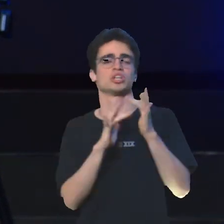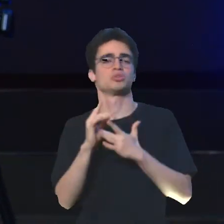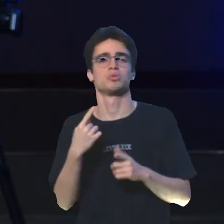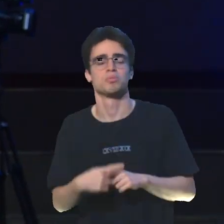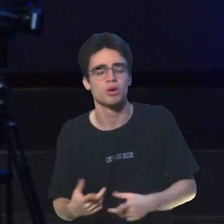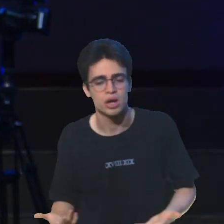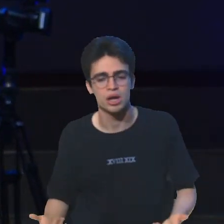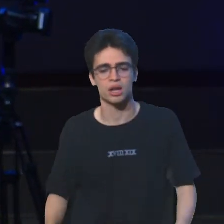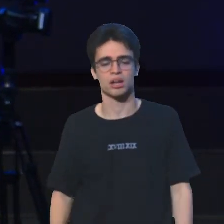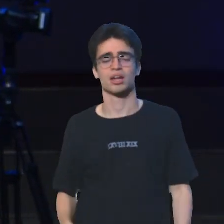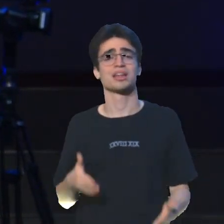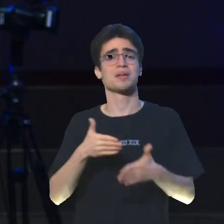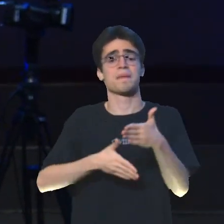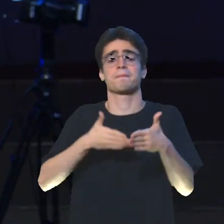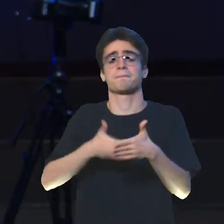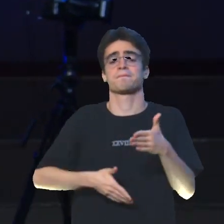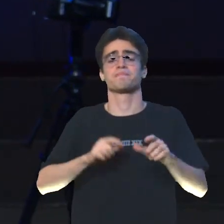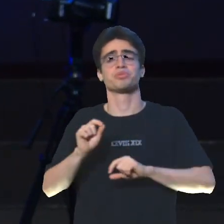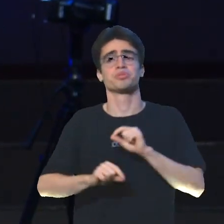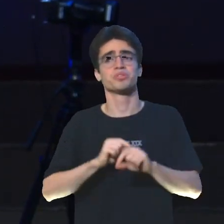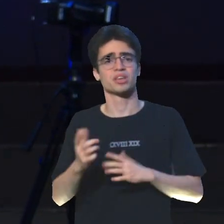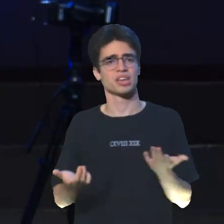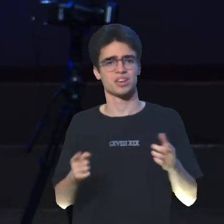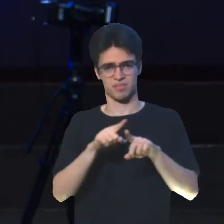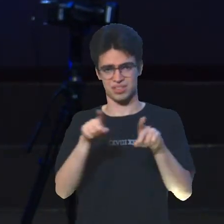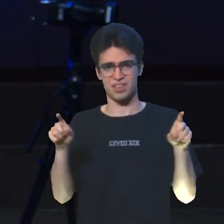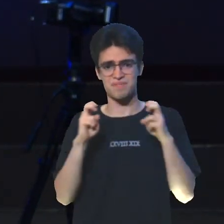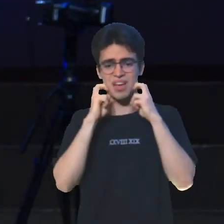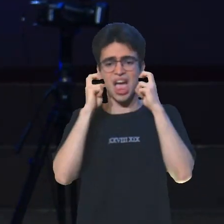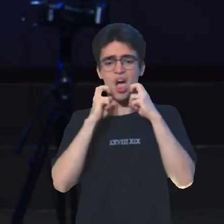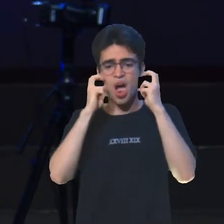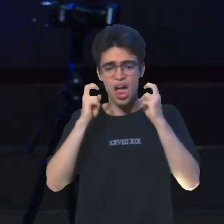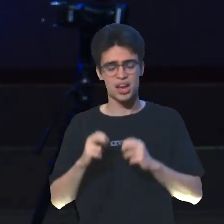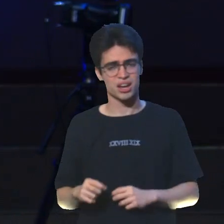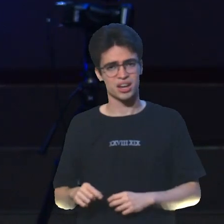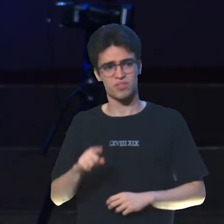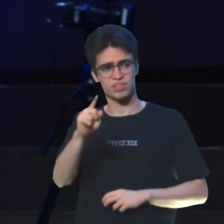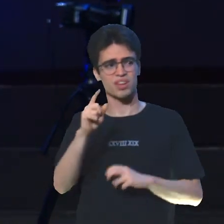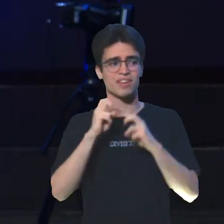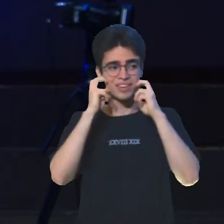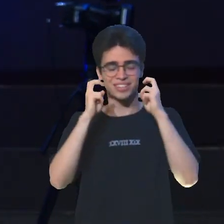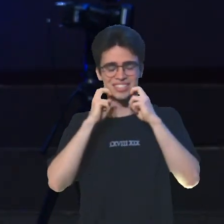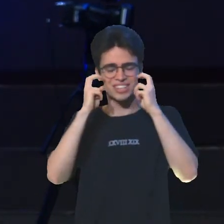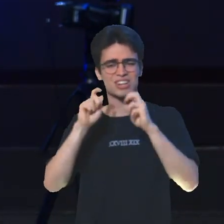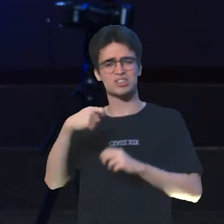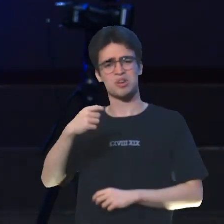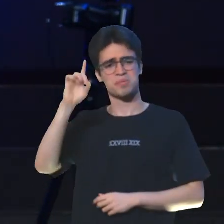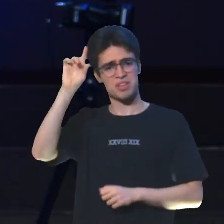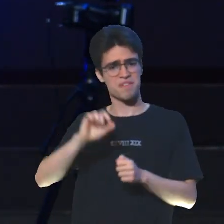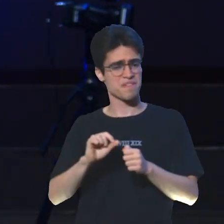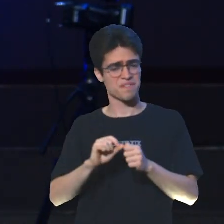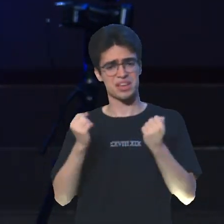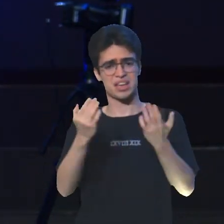te impede? Você tem vergonha de Jesus? Você tem vergonha do que Ele tem feito por você?